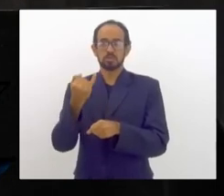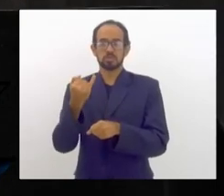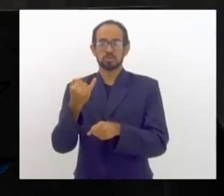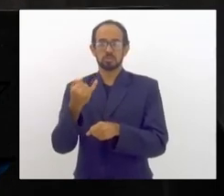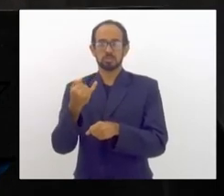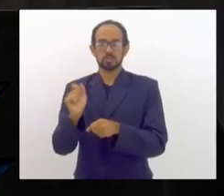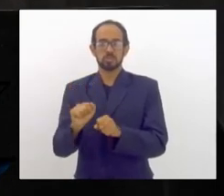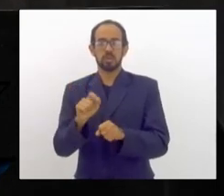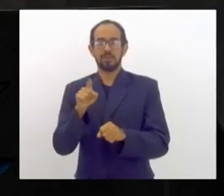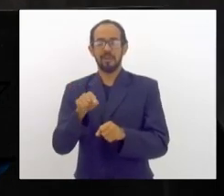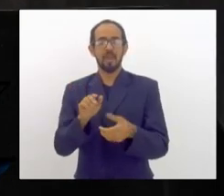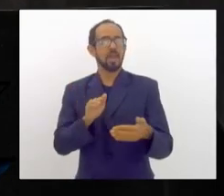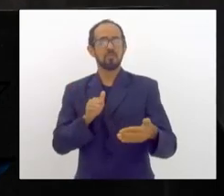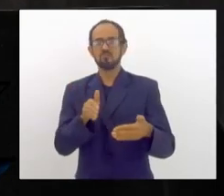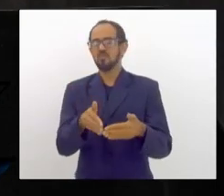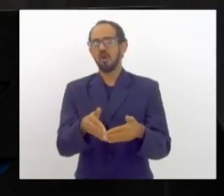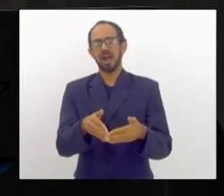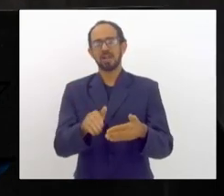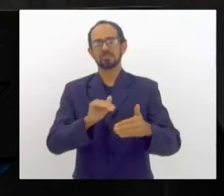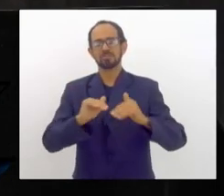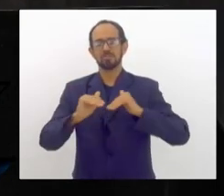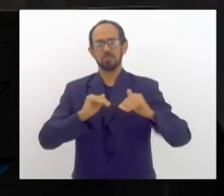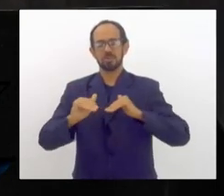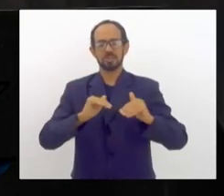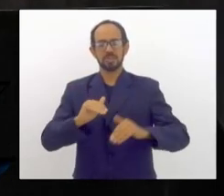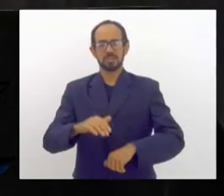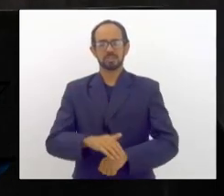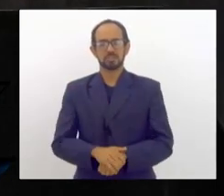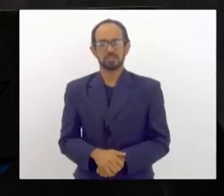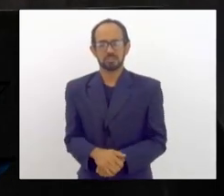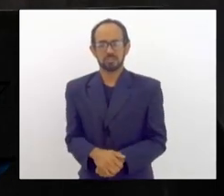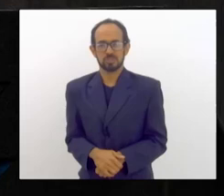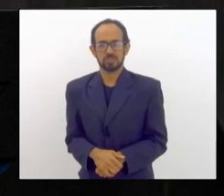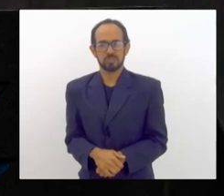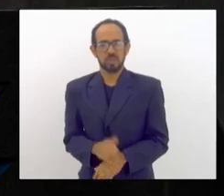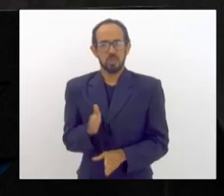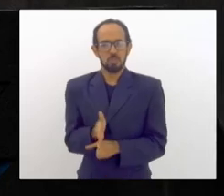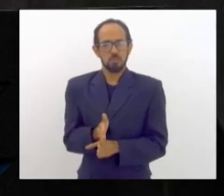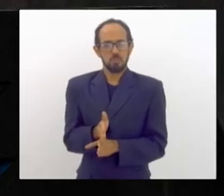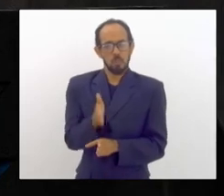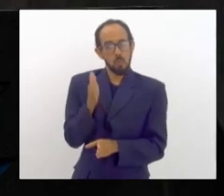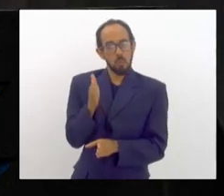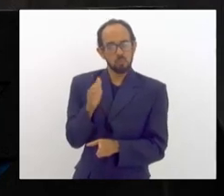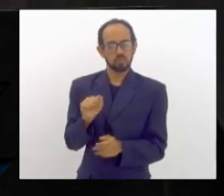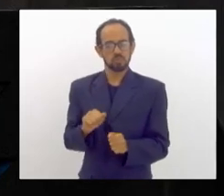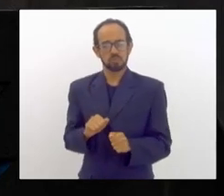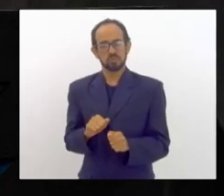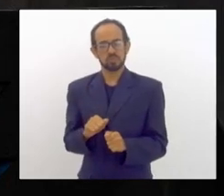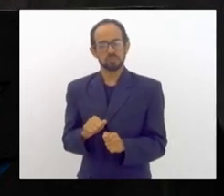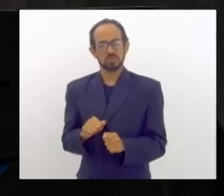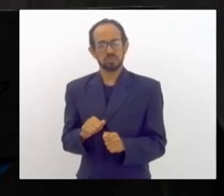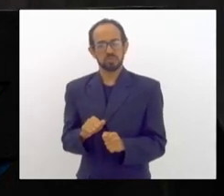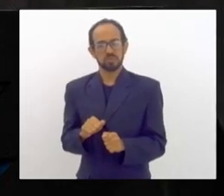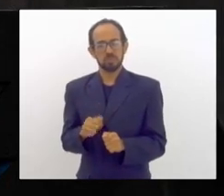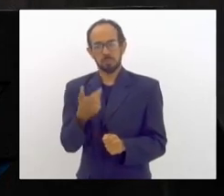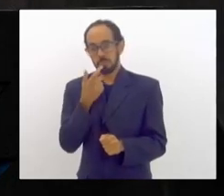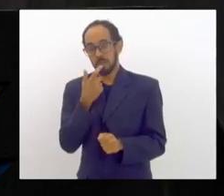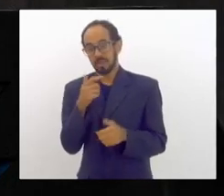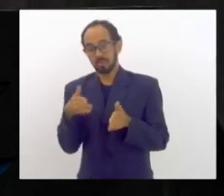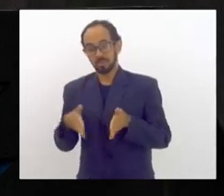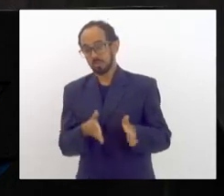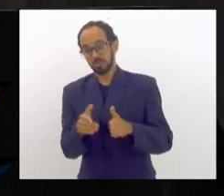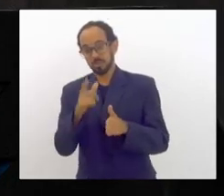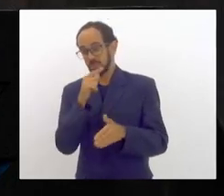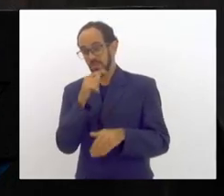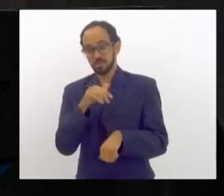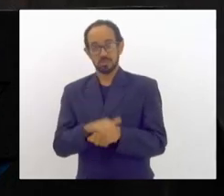foram voltadas para mobilidade. Pequenos muros de gabião nas beiras dos rios, intervenções para poder